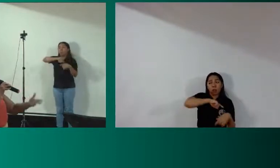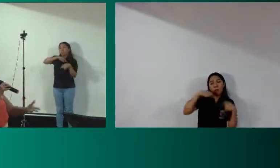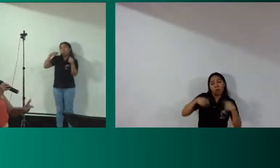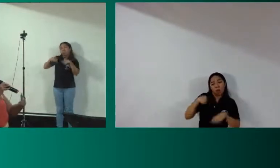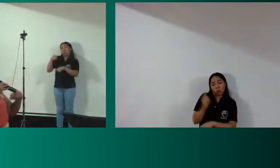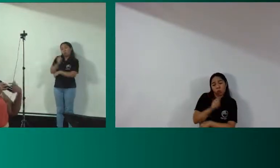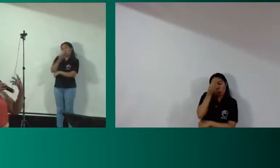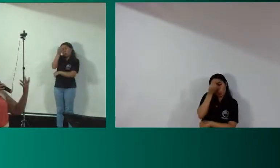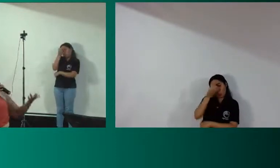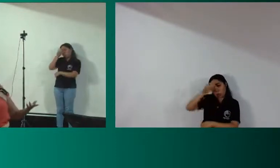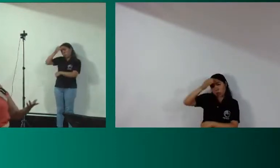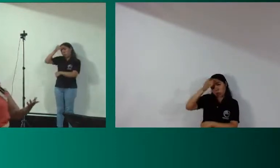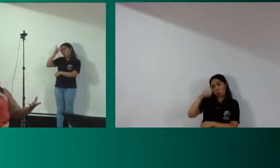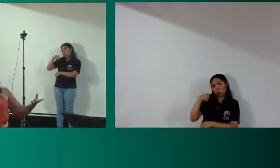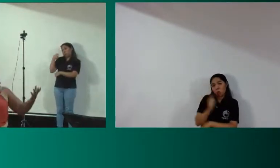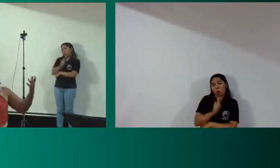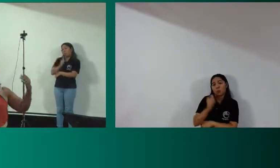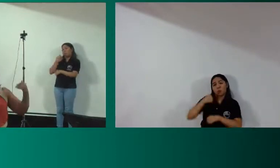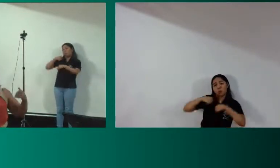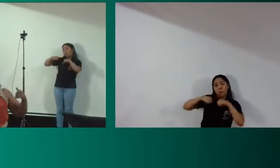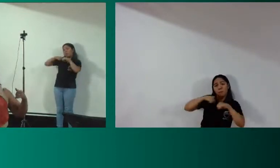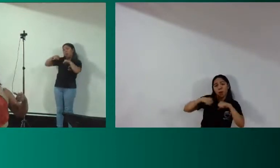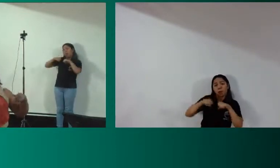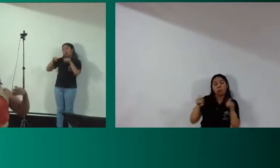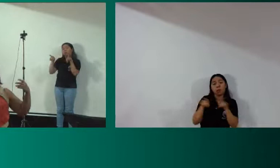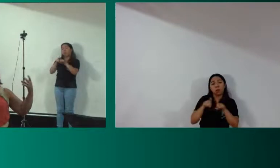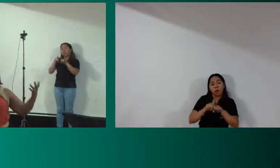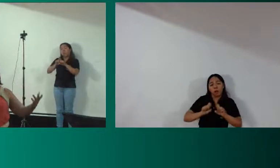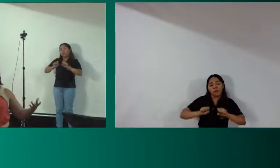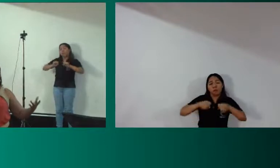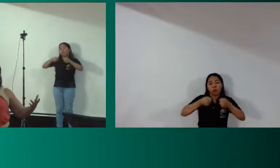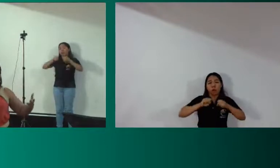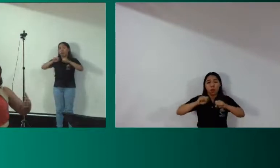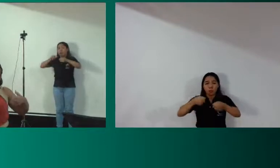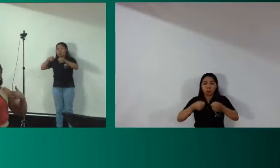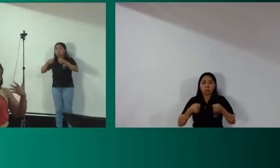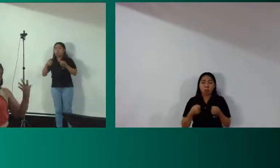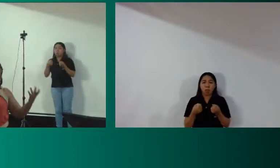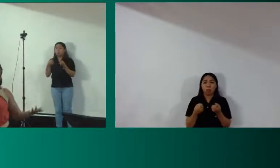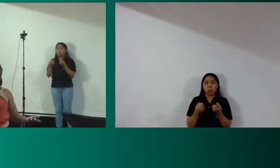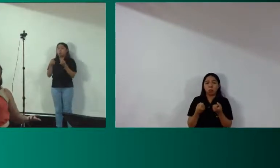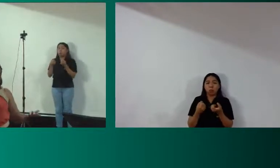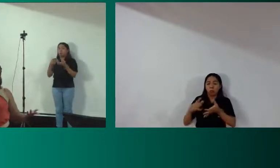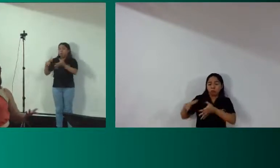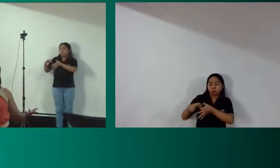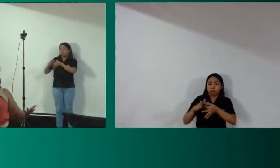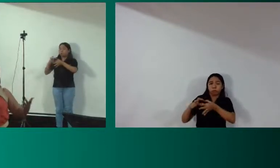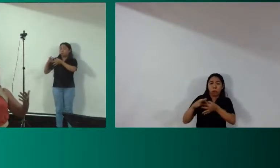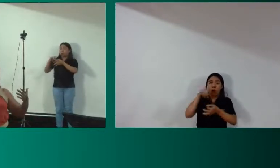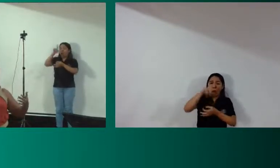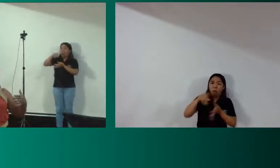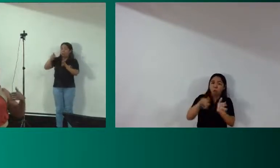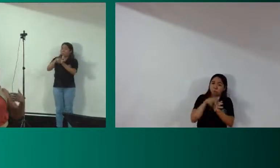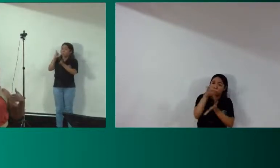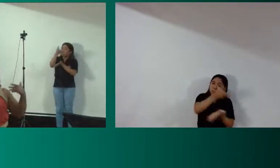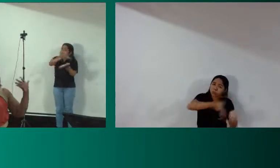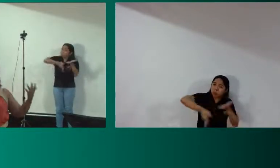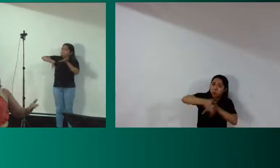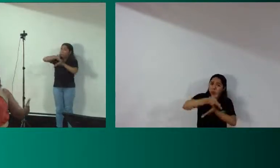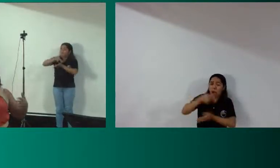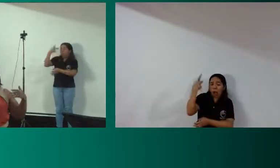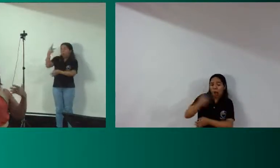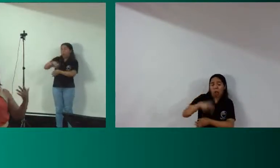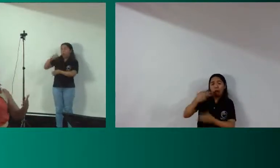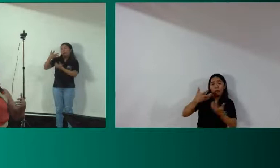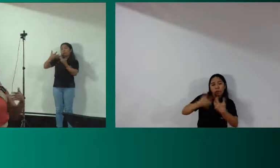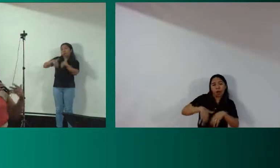os nossos os nossos debates para estar fortalecendo essas disposições então é coletiva né E aí E a